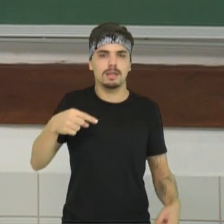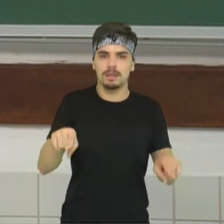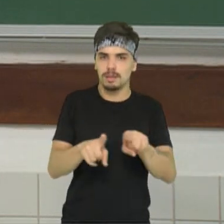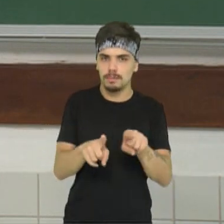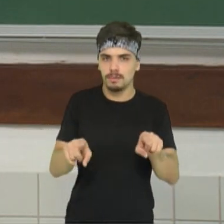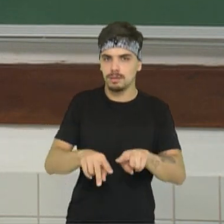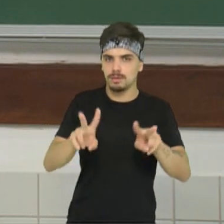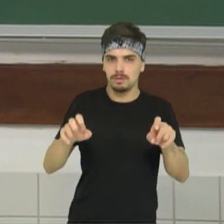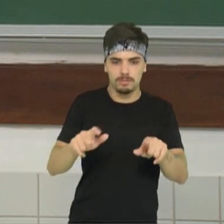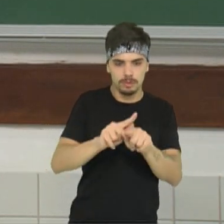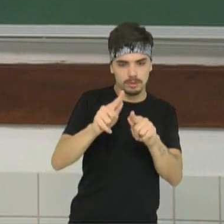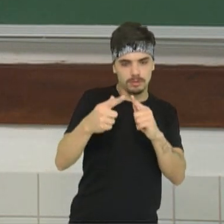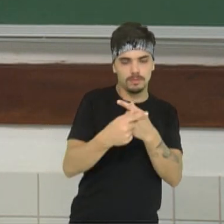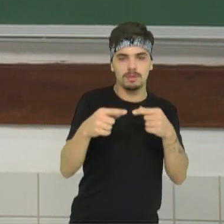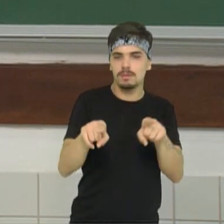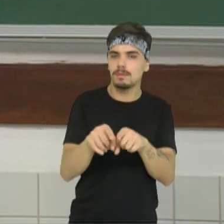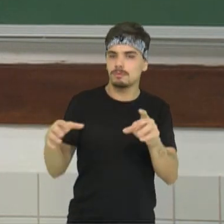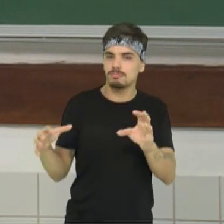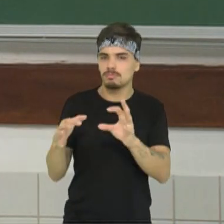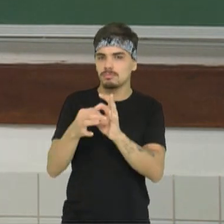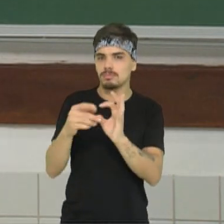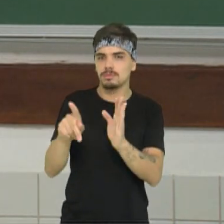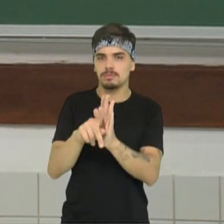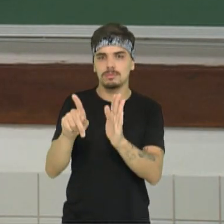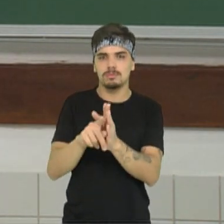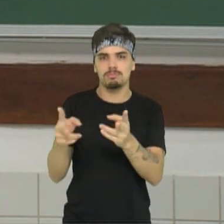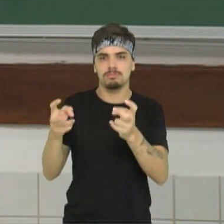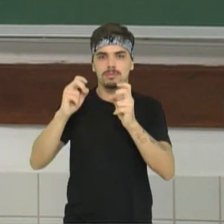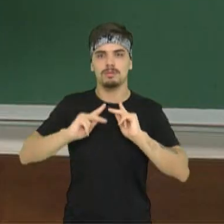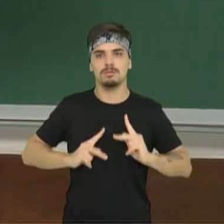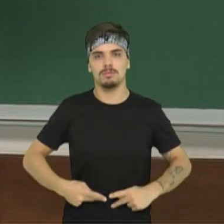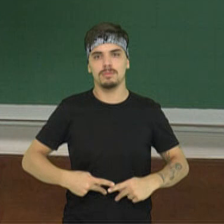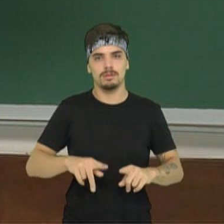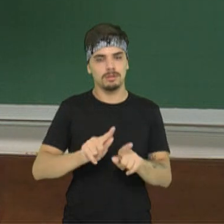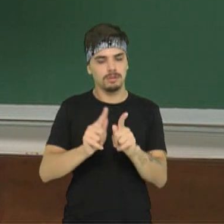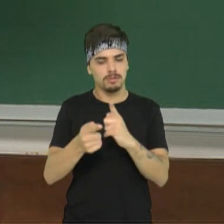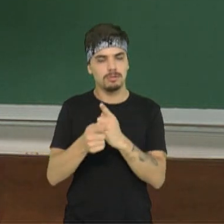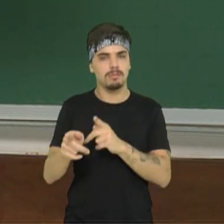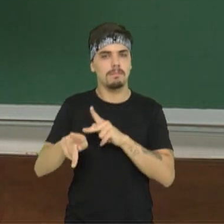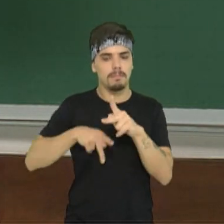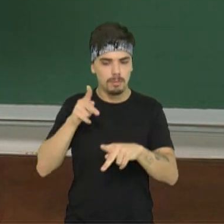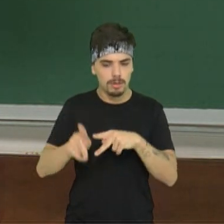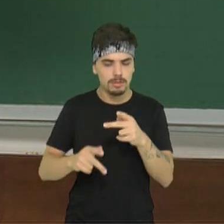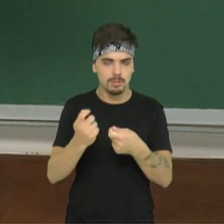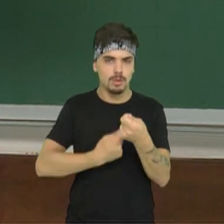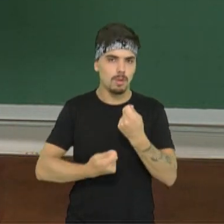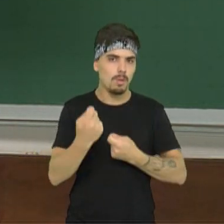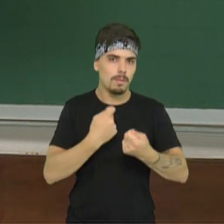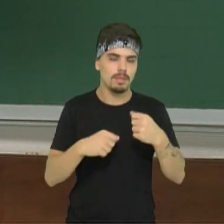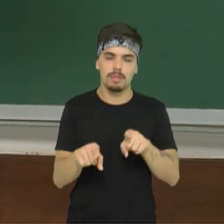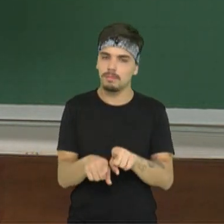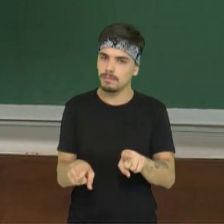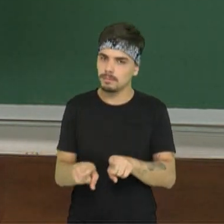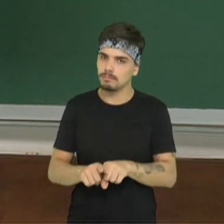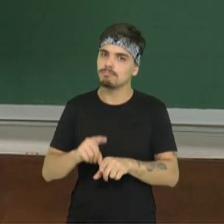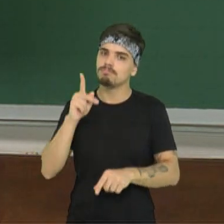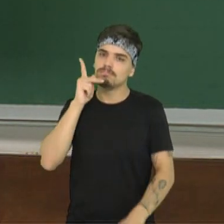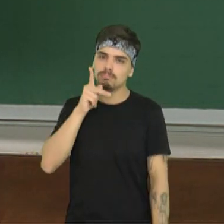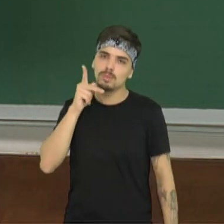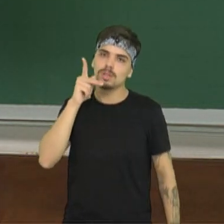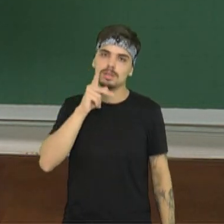nos aspectos geográficos e fazem parte dos aspectos humanos aí da geografia, né? População, economia,